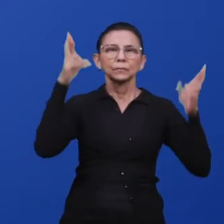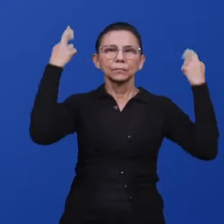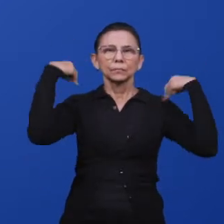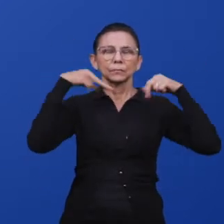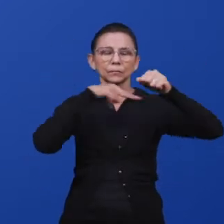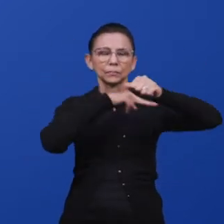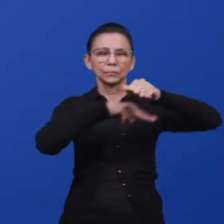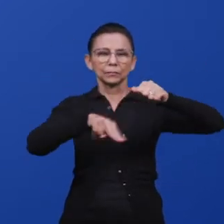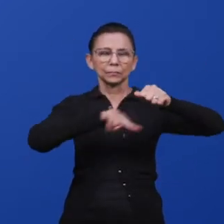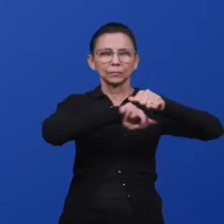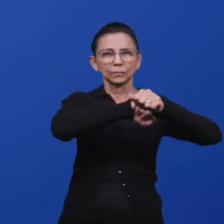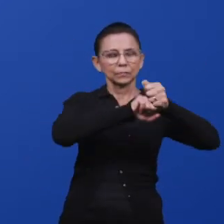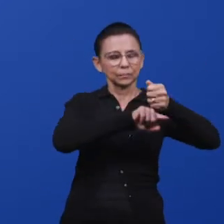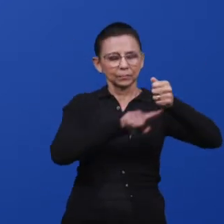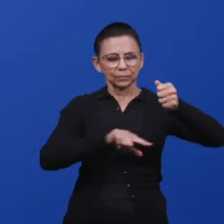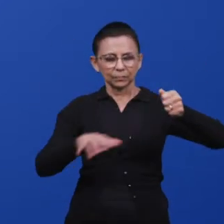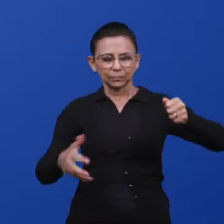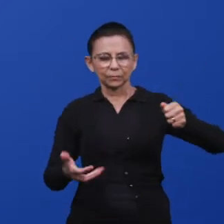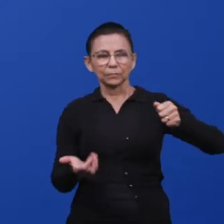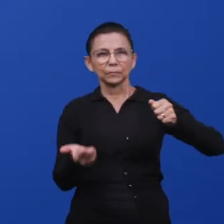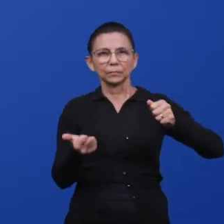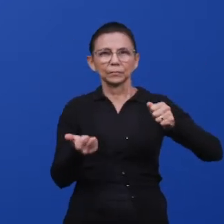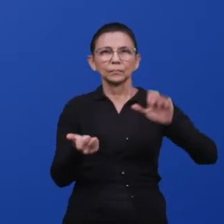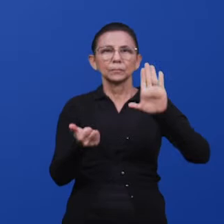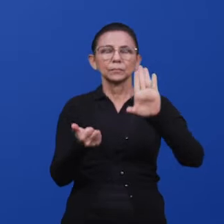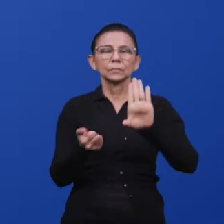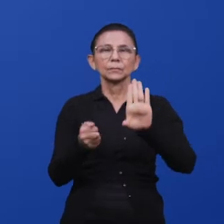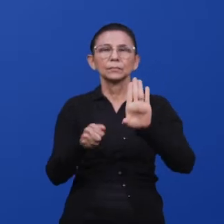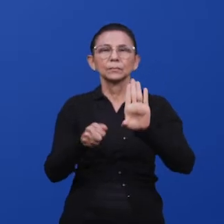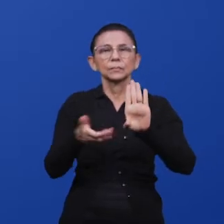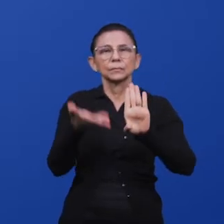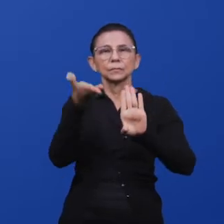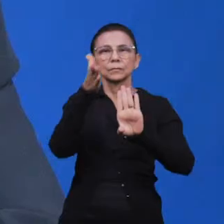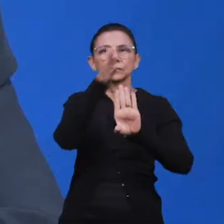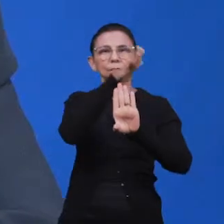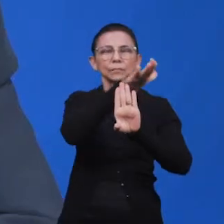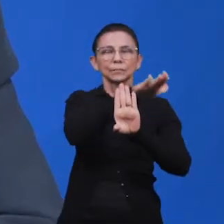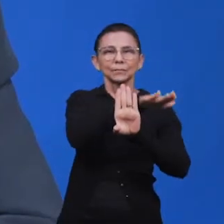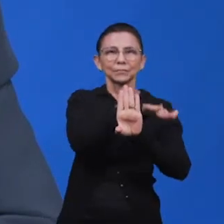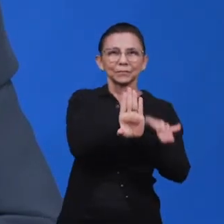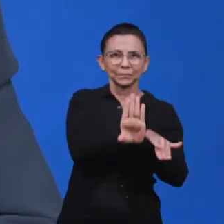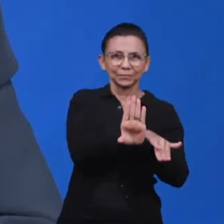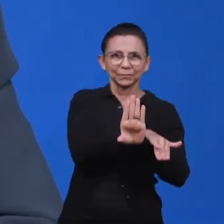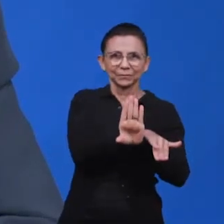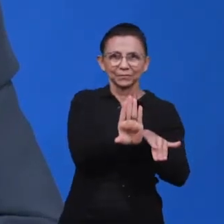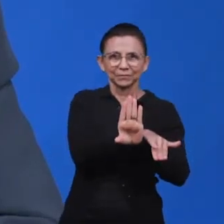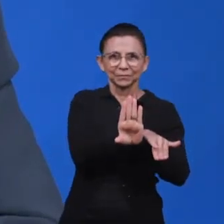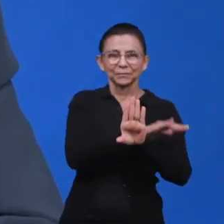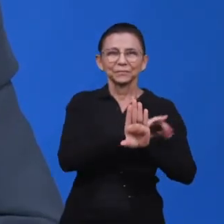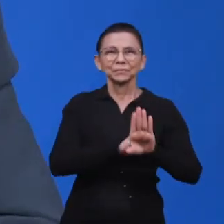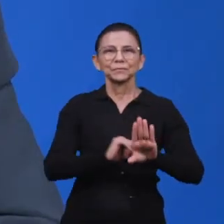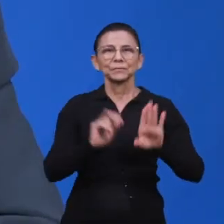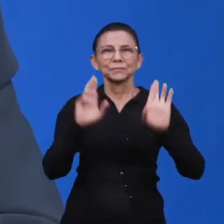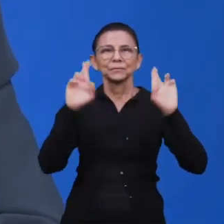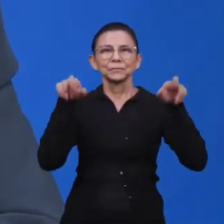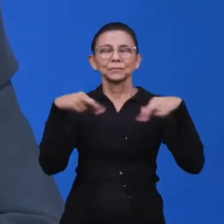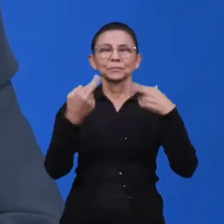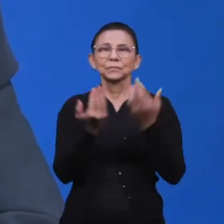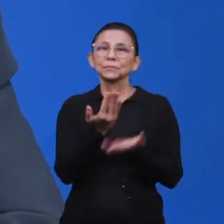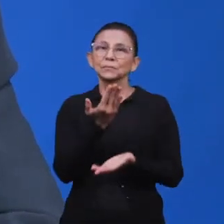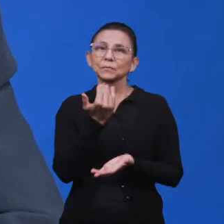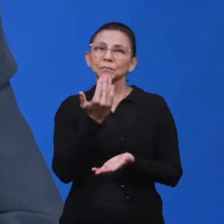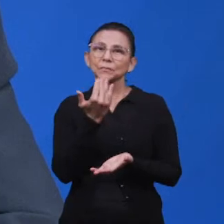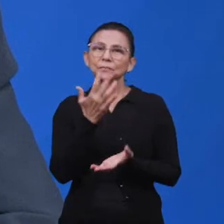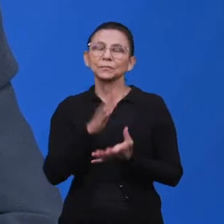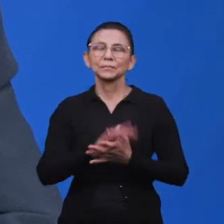casas em que o comerem. A paz do Senhor Jesus, irmãos. Amém, irmã Elzabete. Essa resposta é simples,